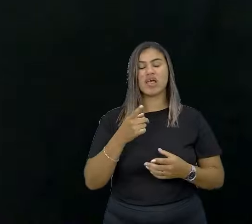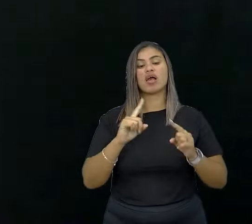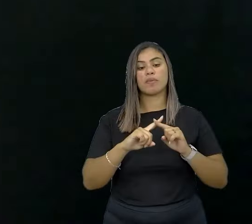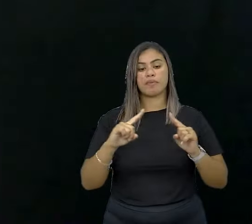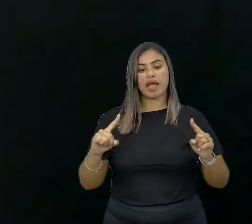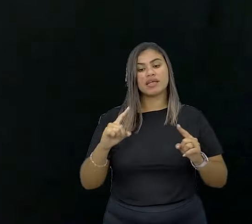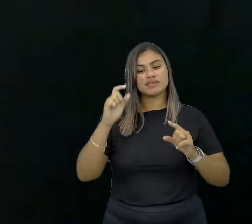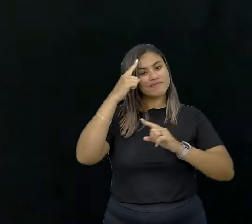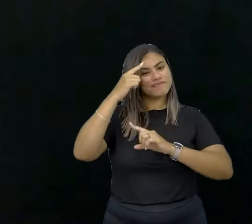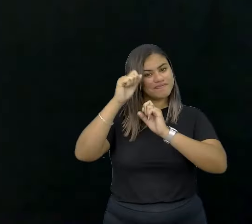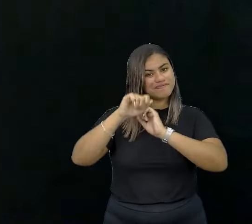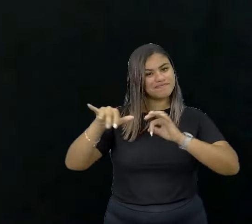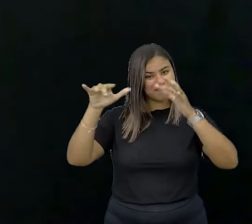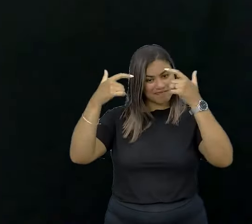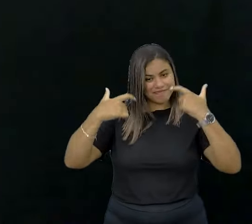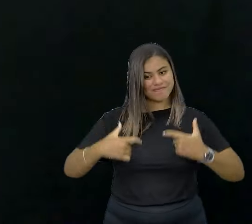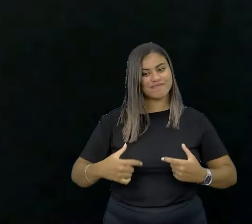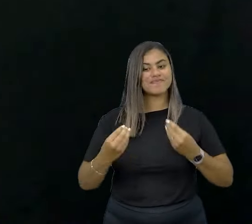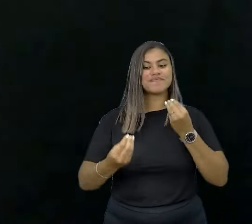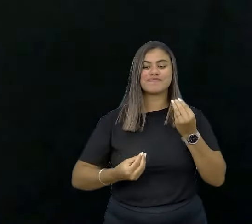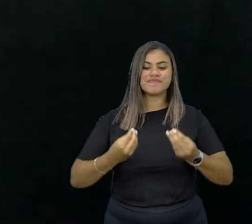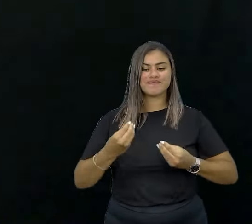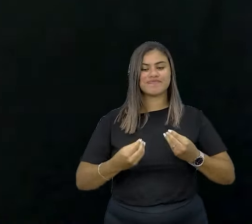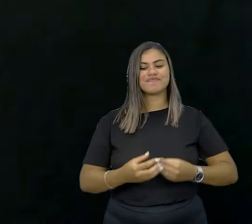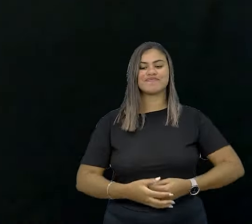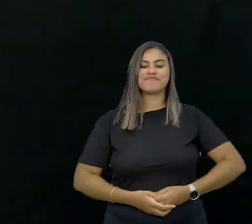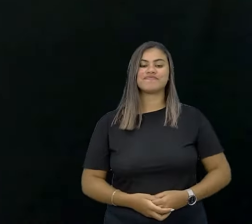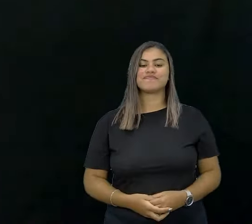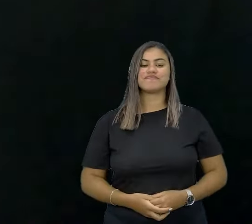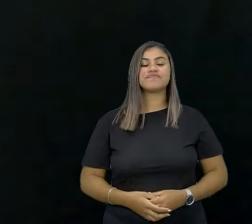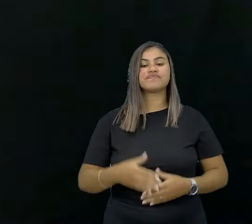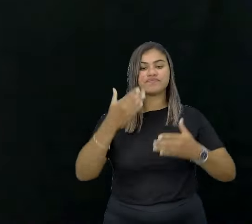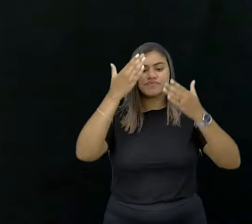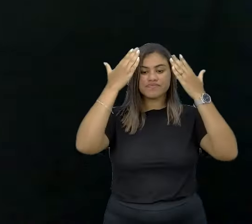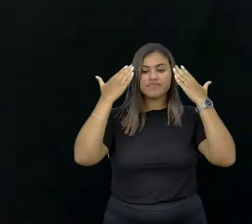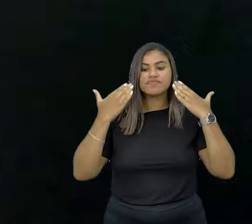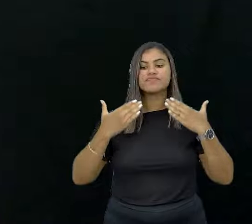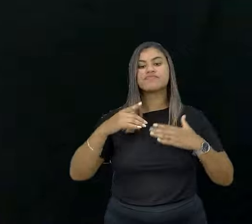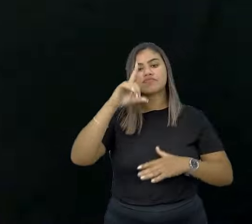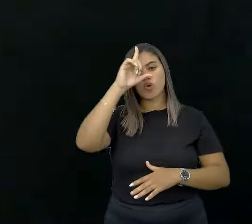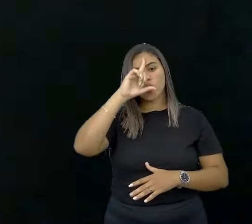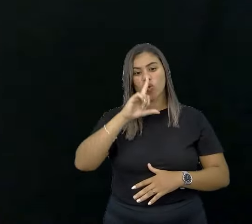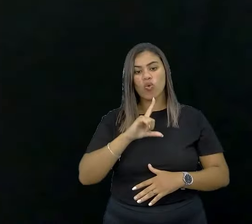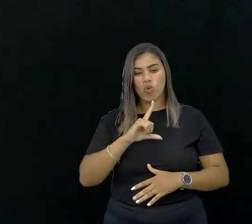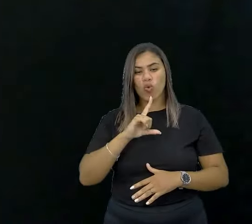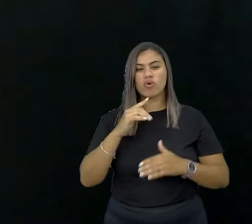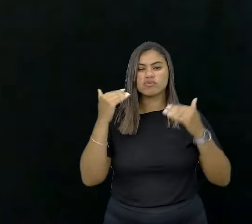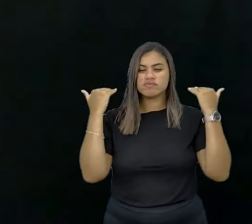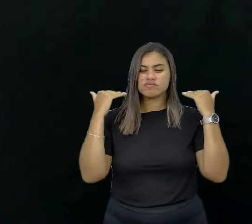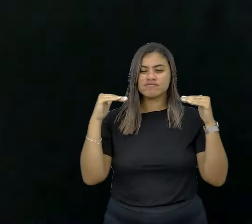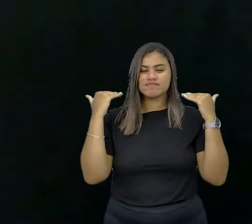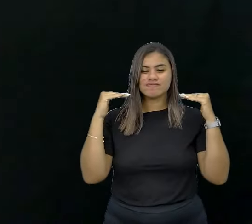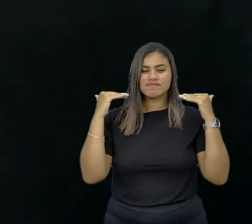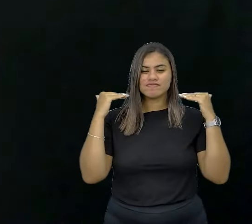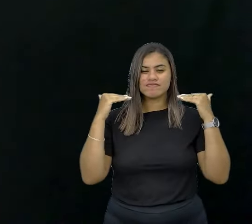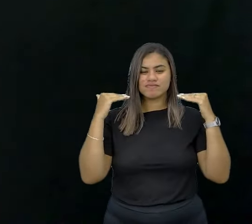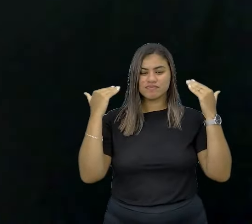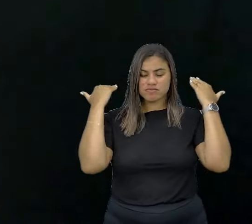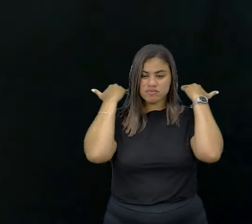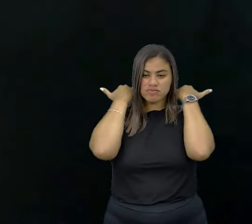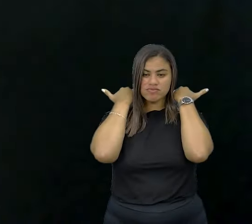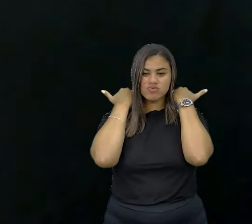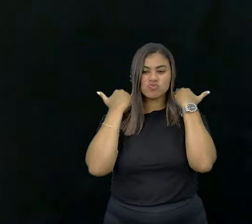menos visualizar mais ou menos como eu sou. Eu tenho cabelos loiros, tipo Chanel, para quem não entende o que é